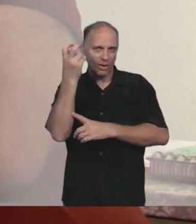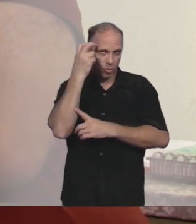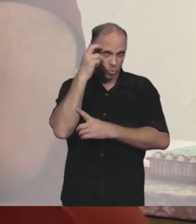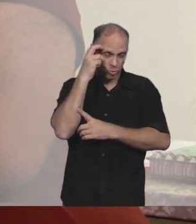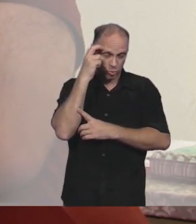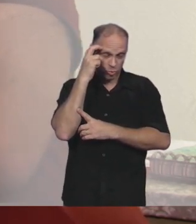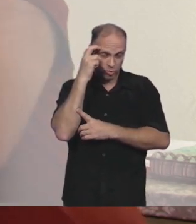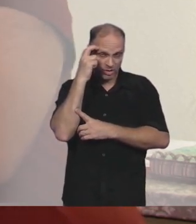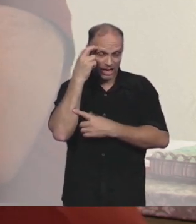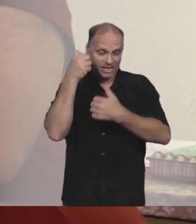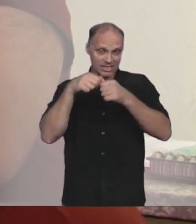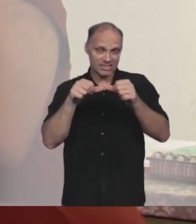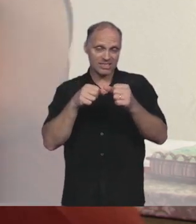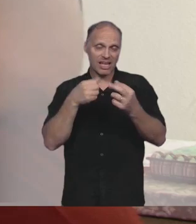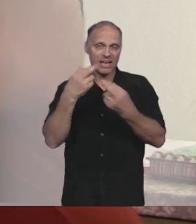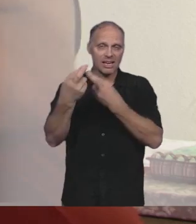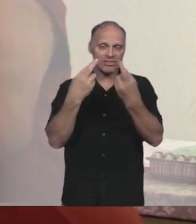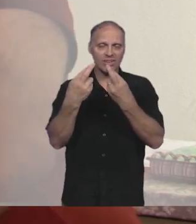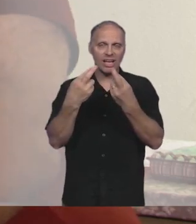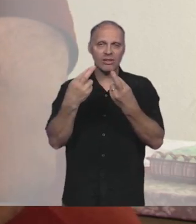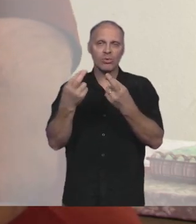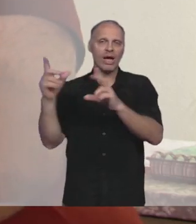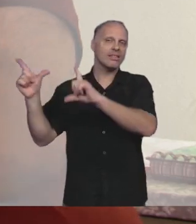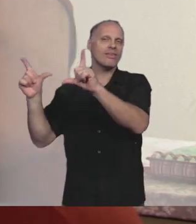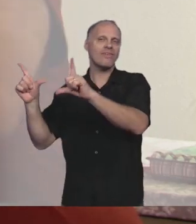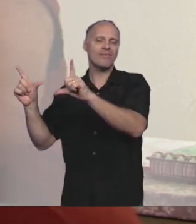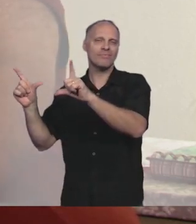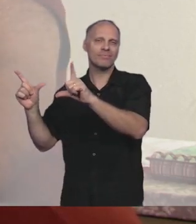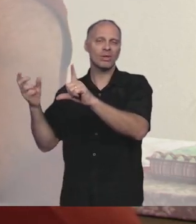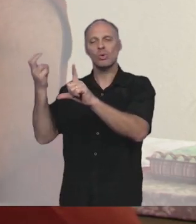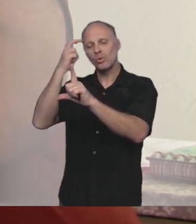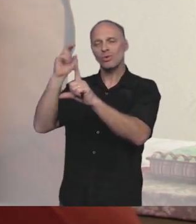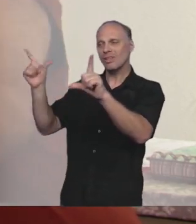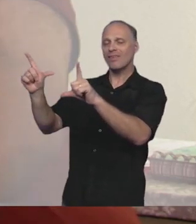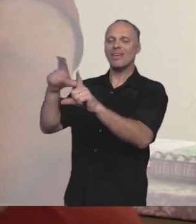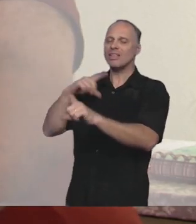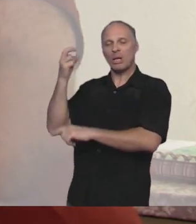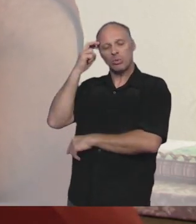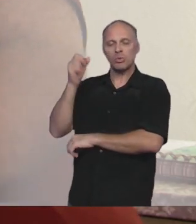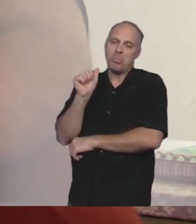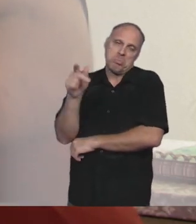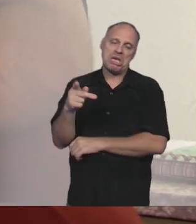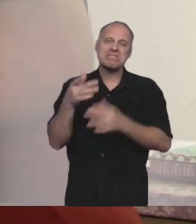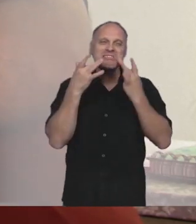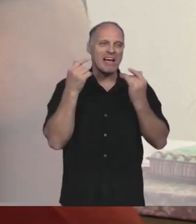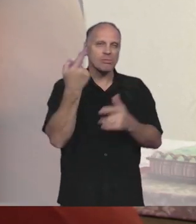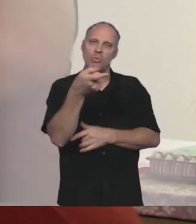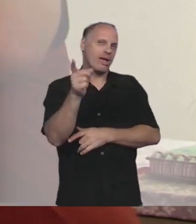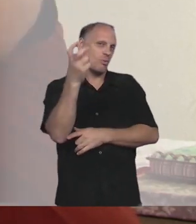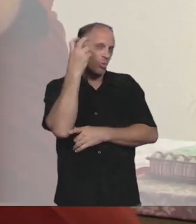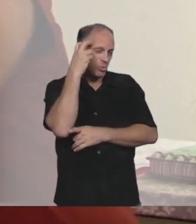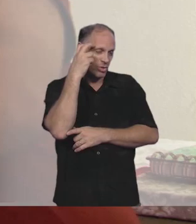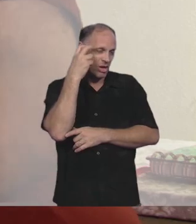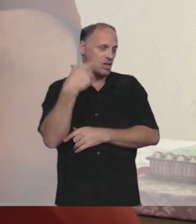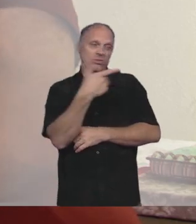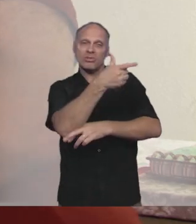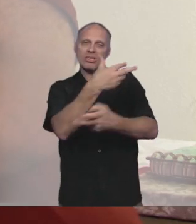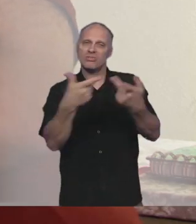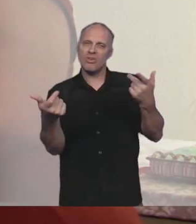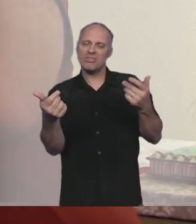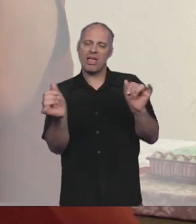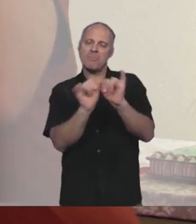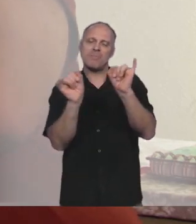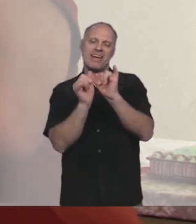tendo TV, né, o resto não tem pressa, como tu falou, assim, não tem